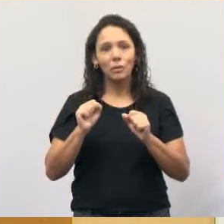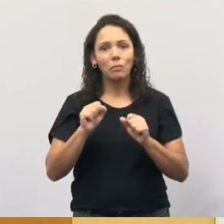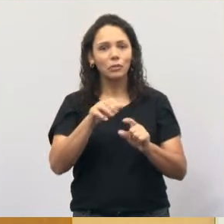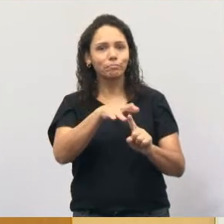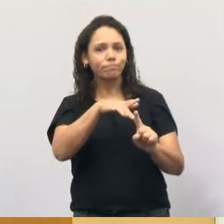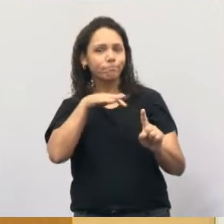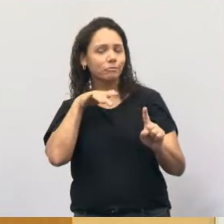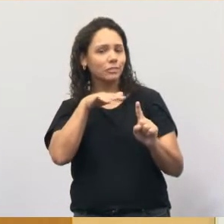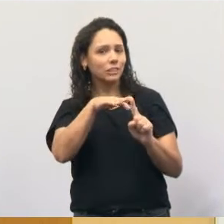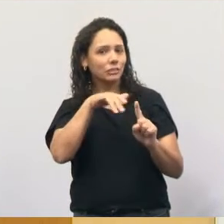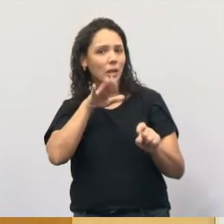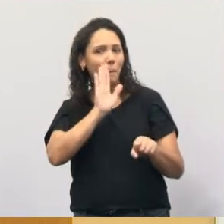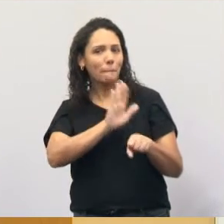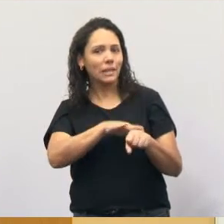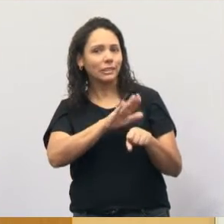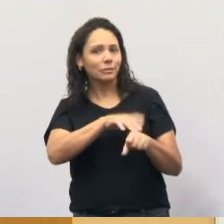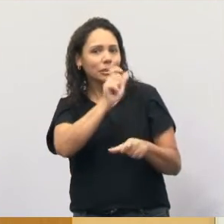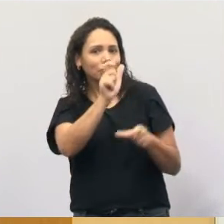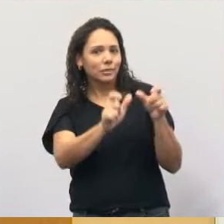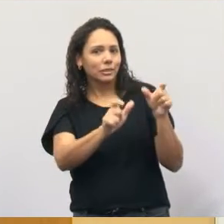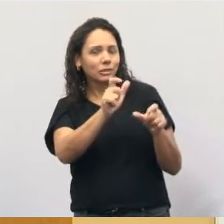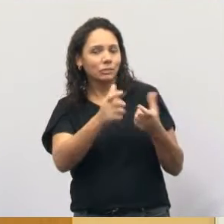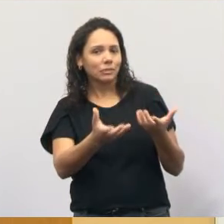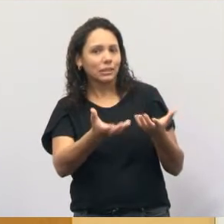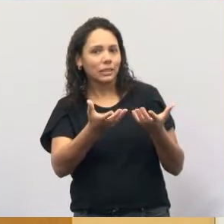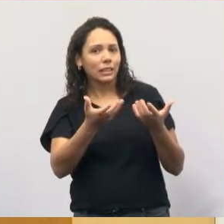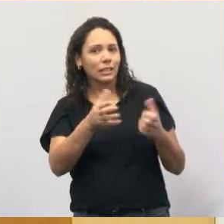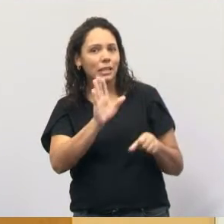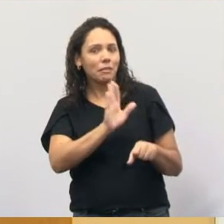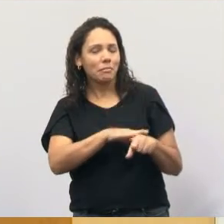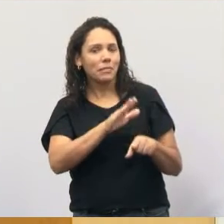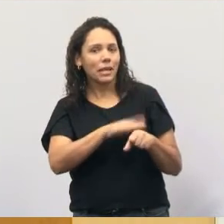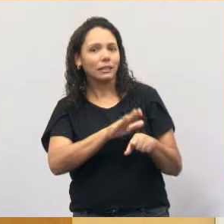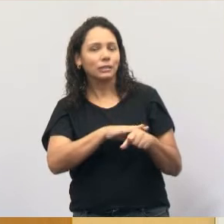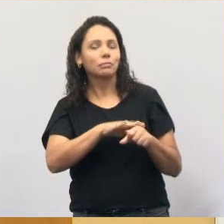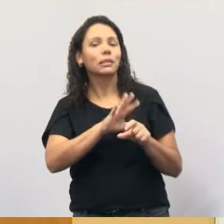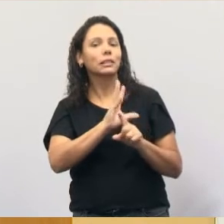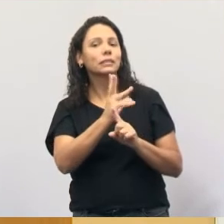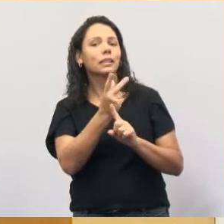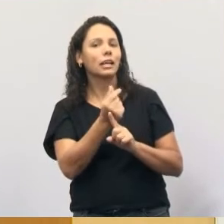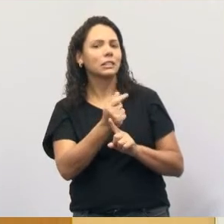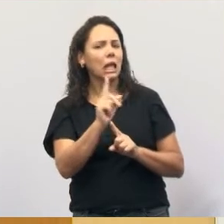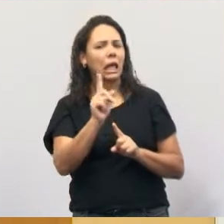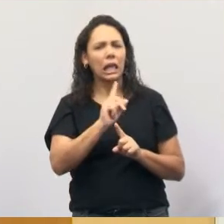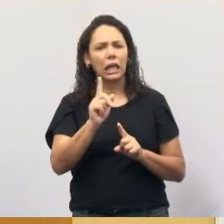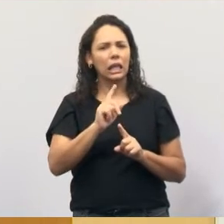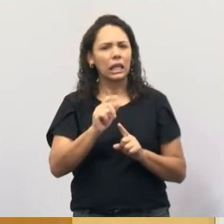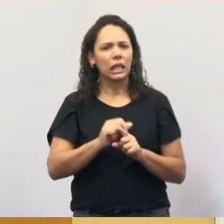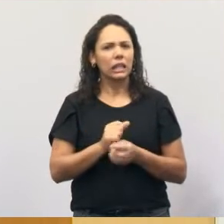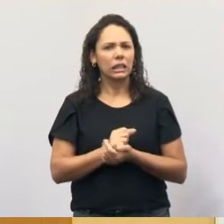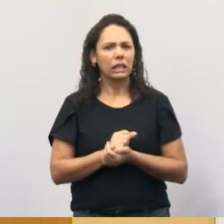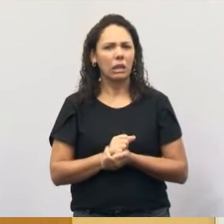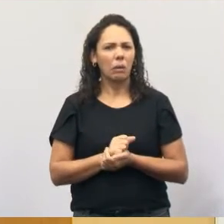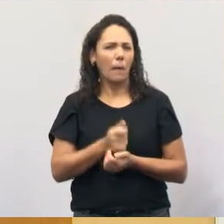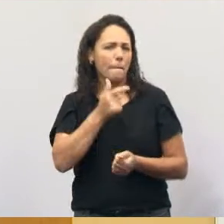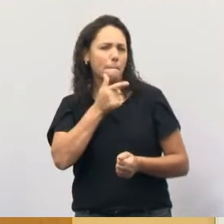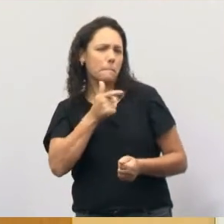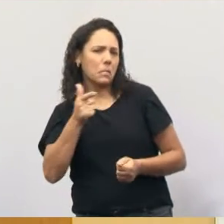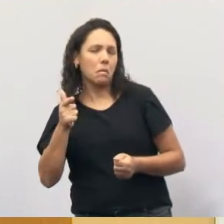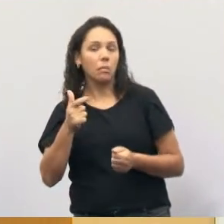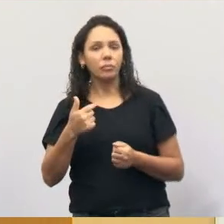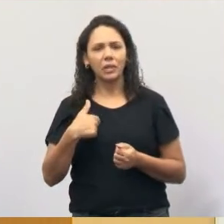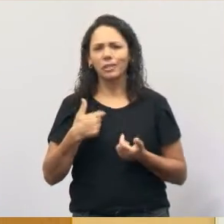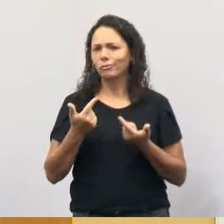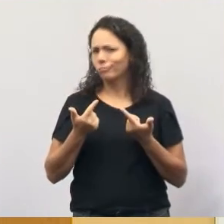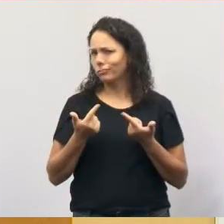para o mundo da arte e não para o mundo da arma, né? Quero aqui registrar, sou contra a arma, que a arte